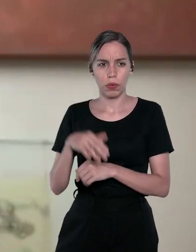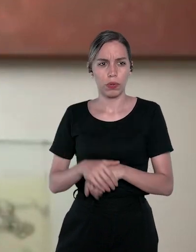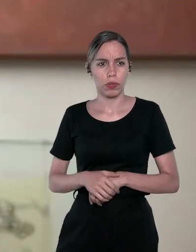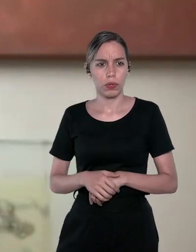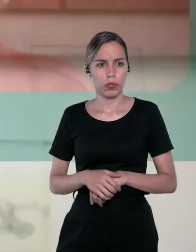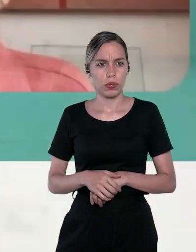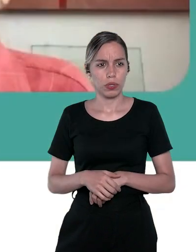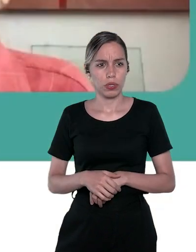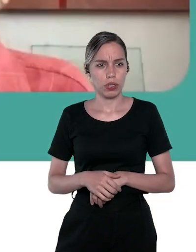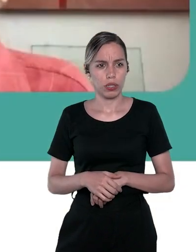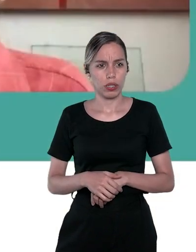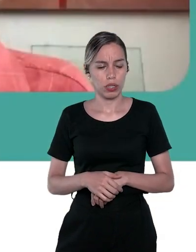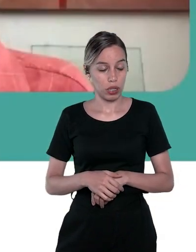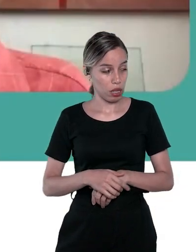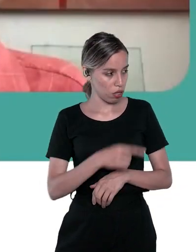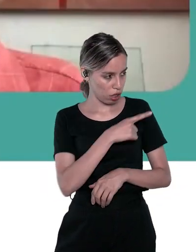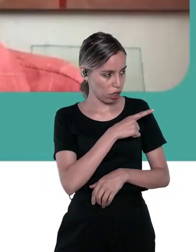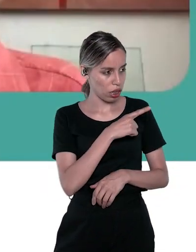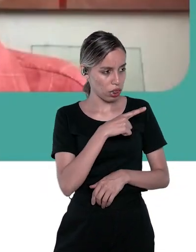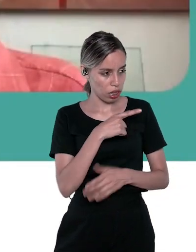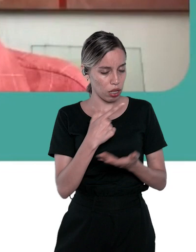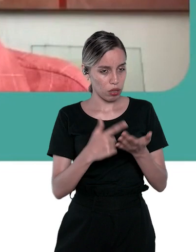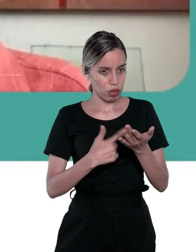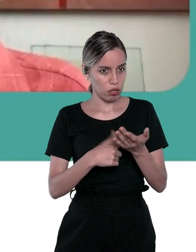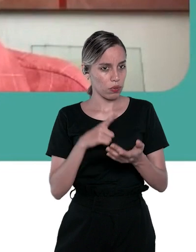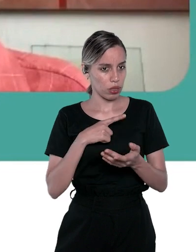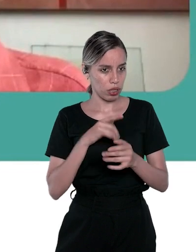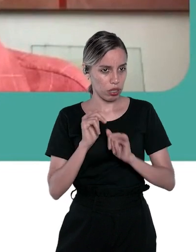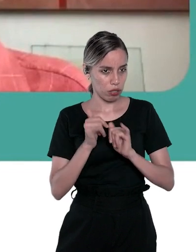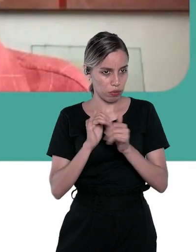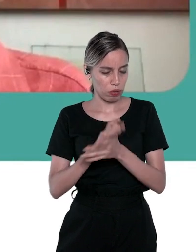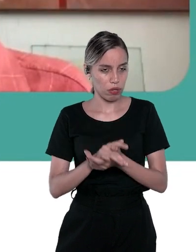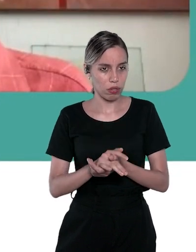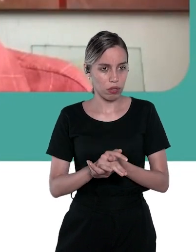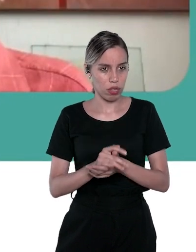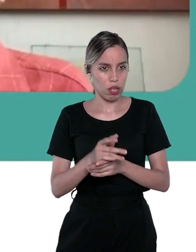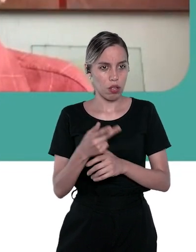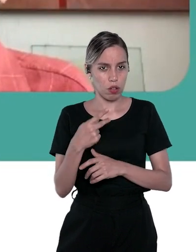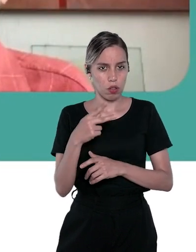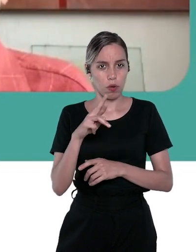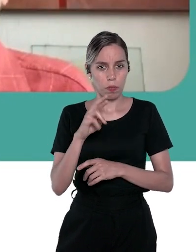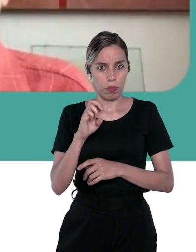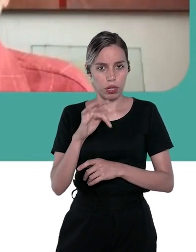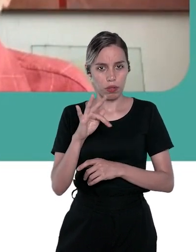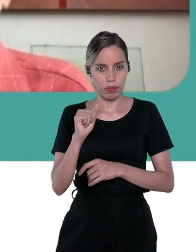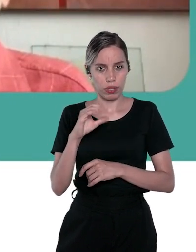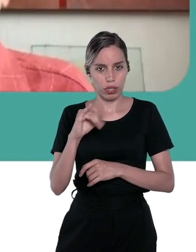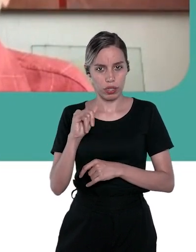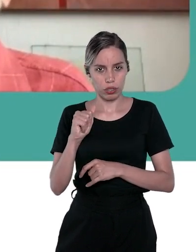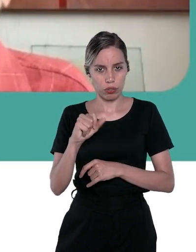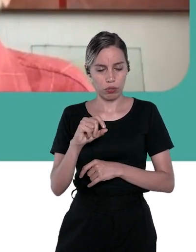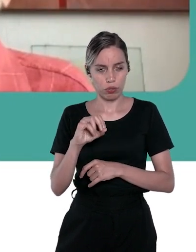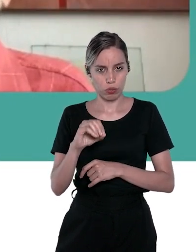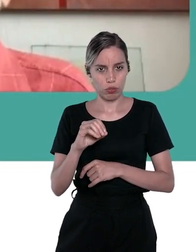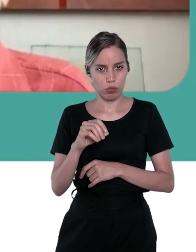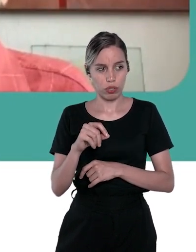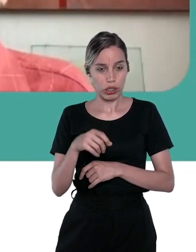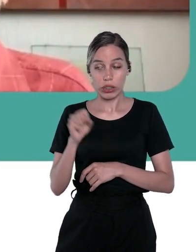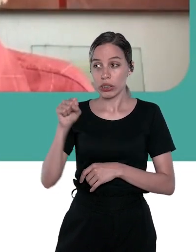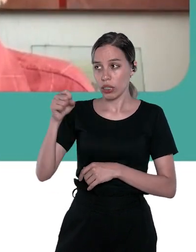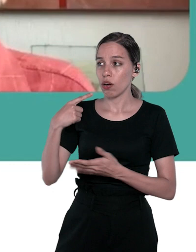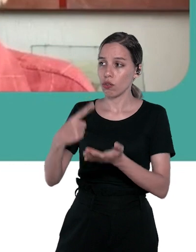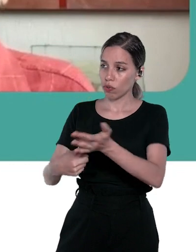o prefácio aqui, né, do seu livro. Eu convidei o Humberto para escrever o prefácio desse livro, porque ele, de certa maneira, é